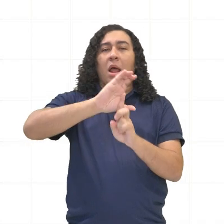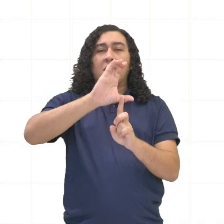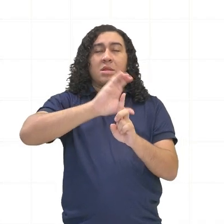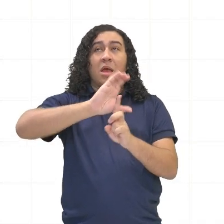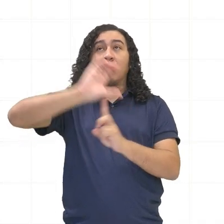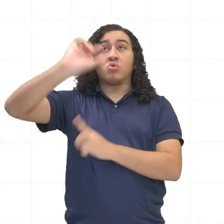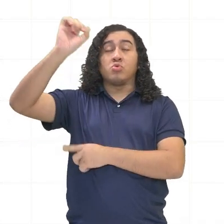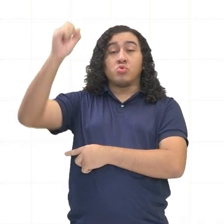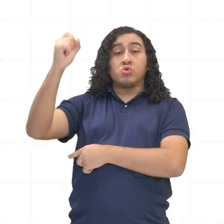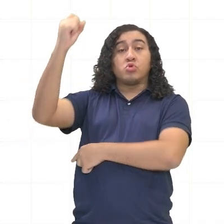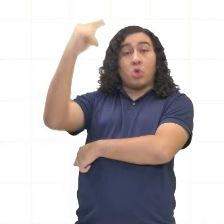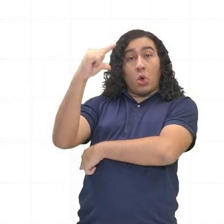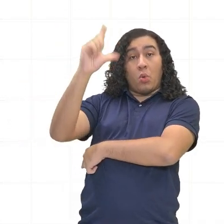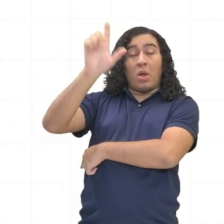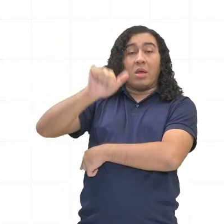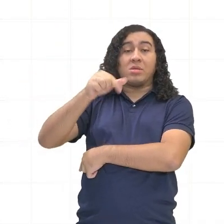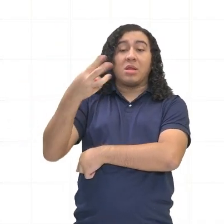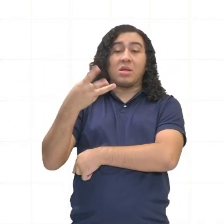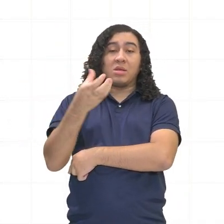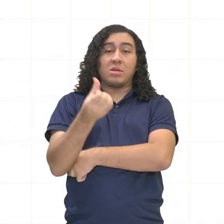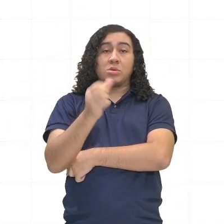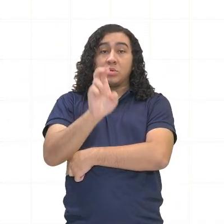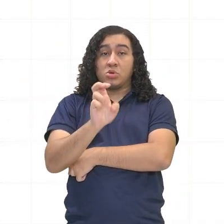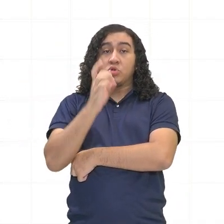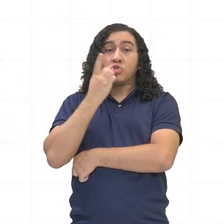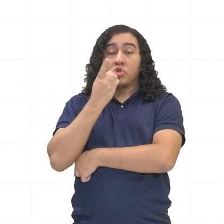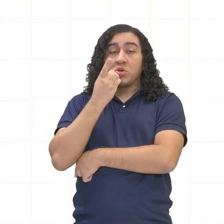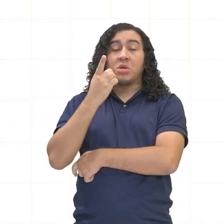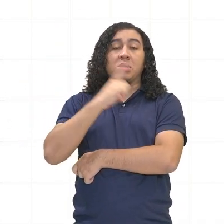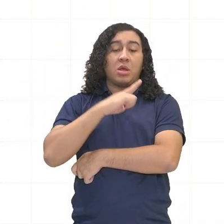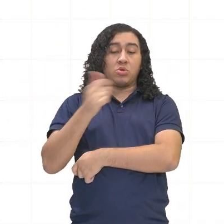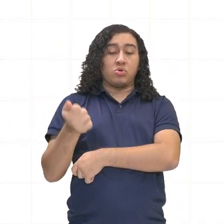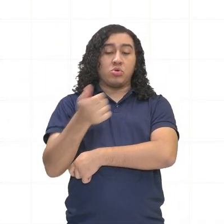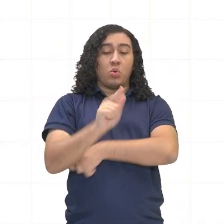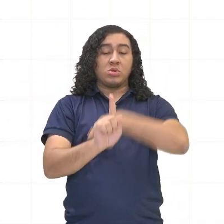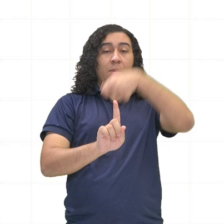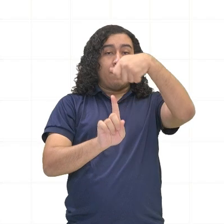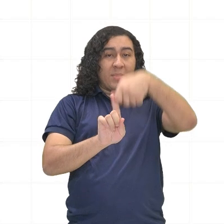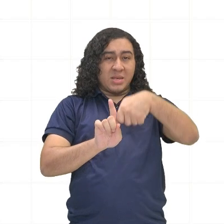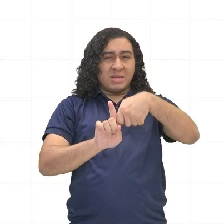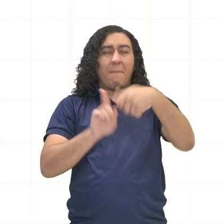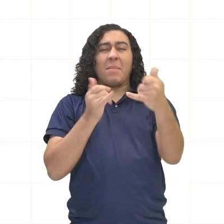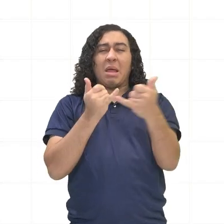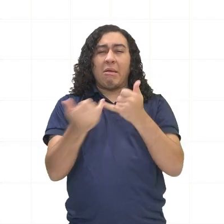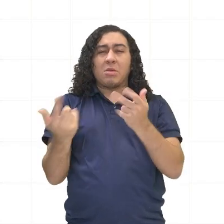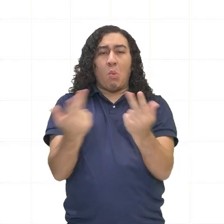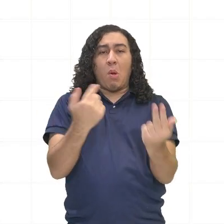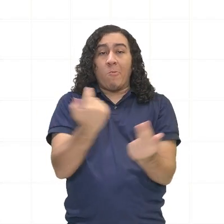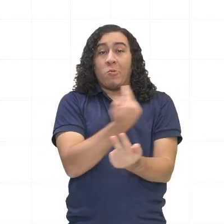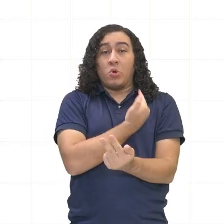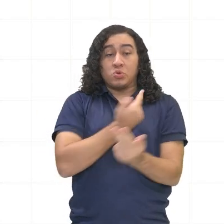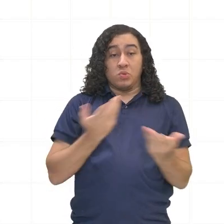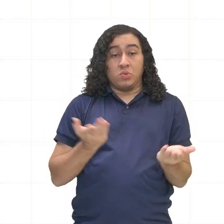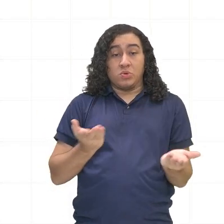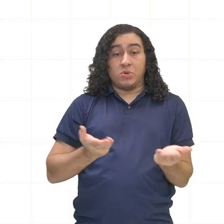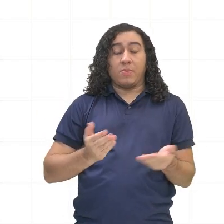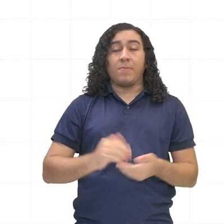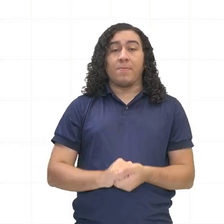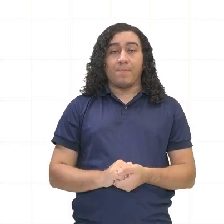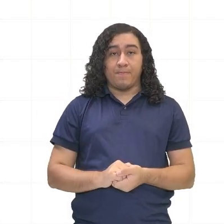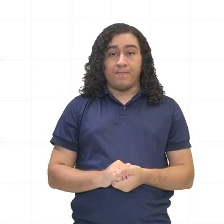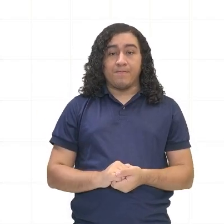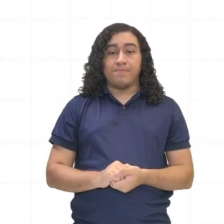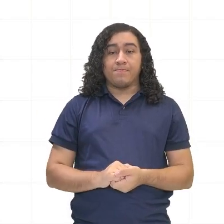365 dias, divididos em 12 meses, muito próximo àquele que utilizamos hoje. Ao final